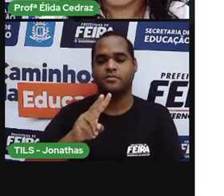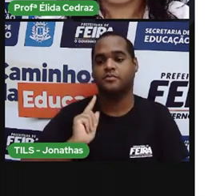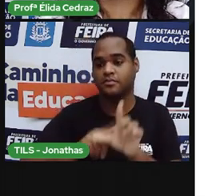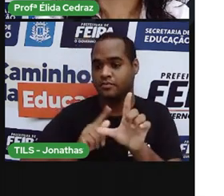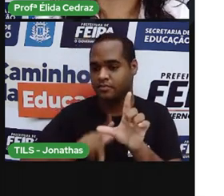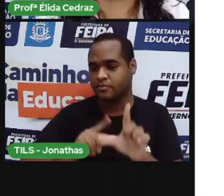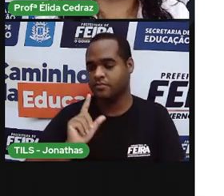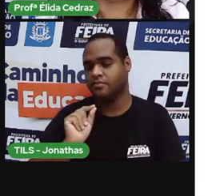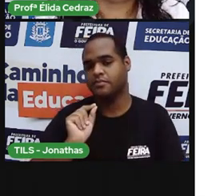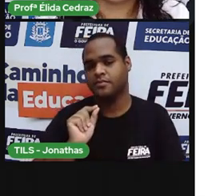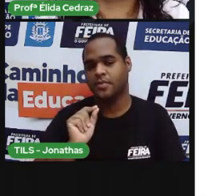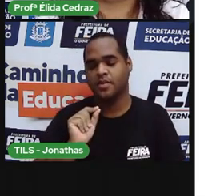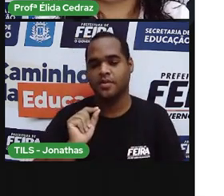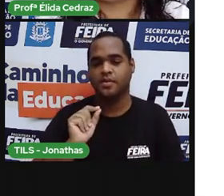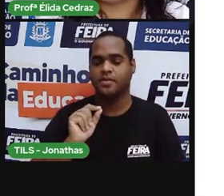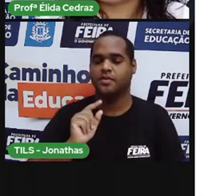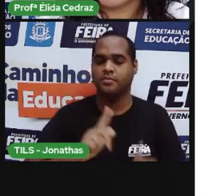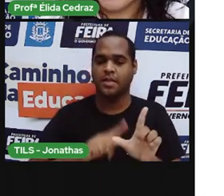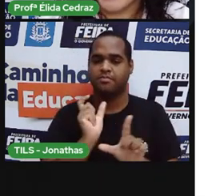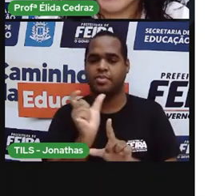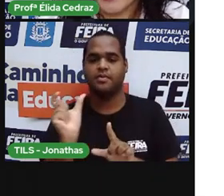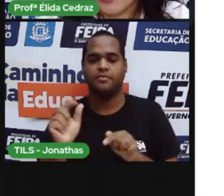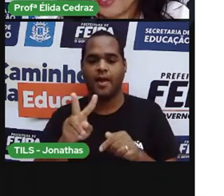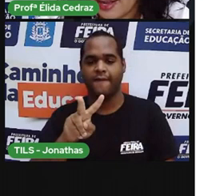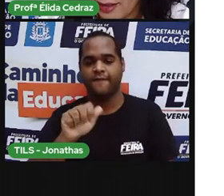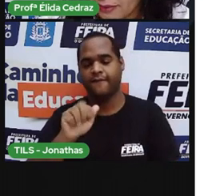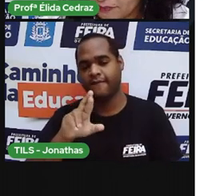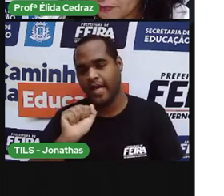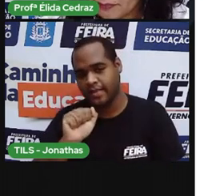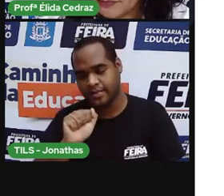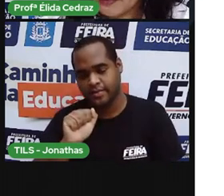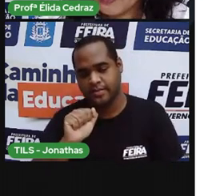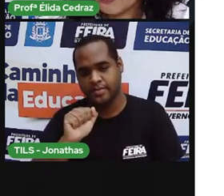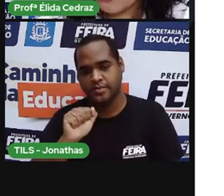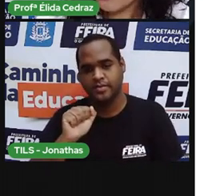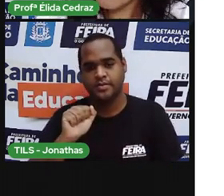palavra? Isso mesmo. Vara.